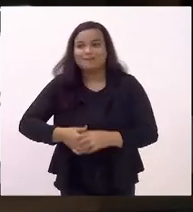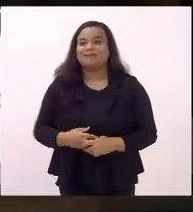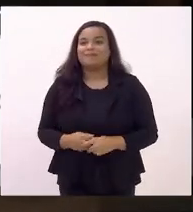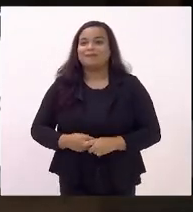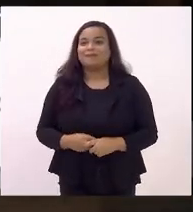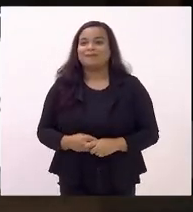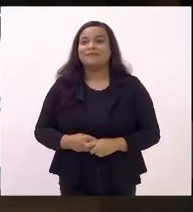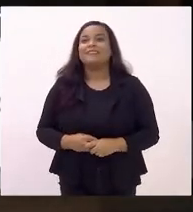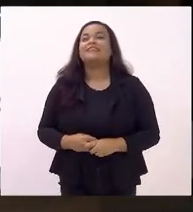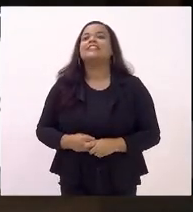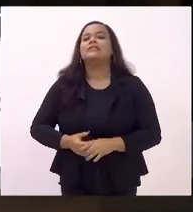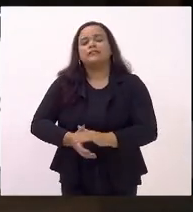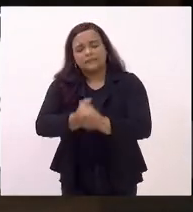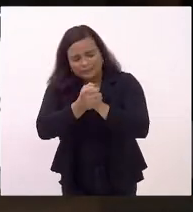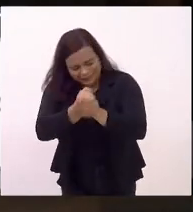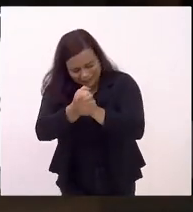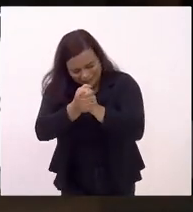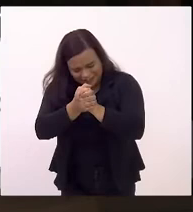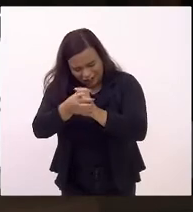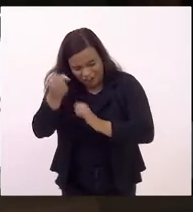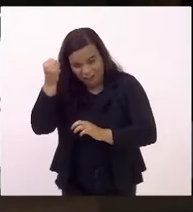e saudar muito